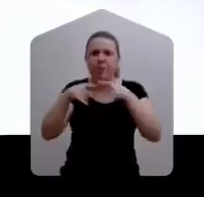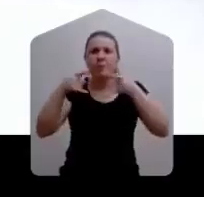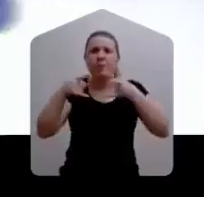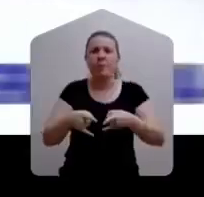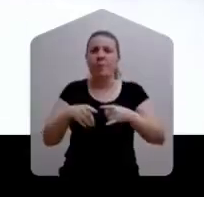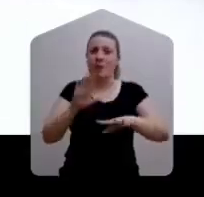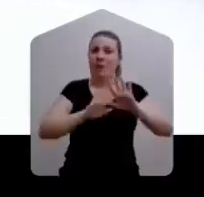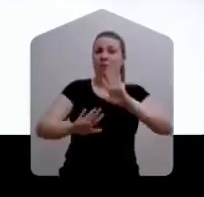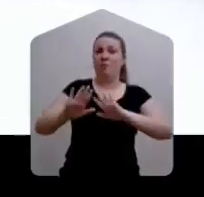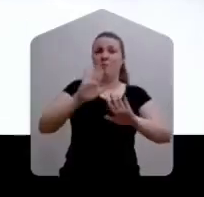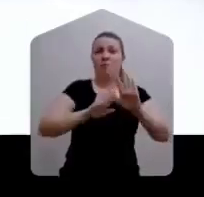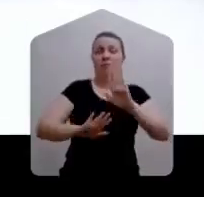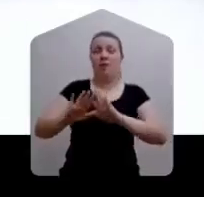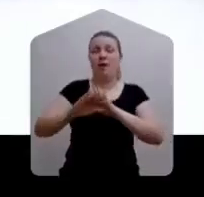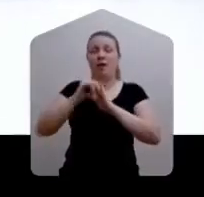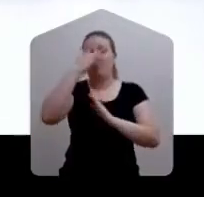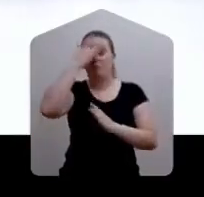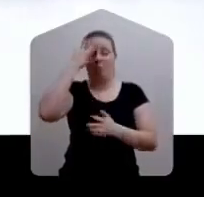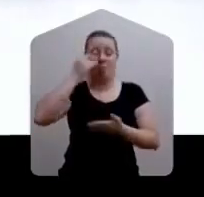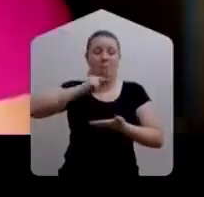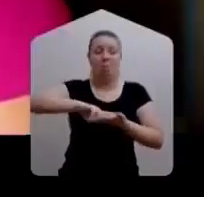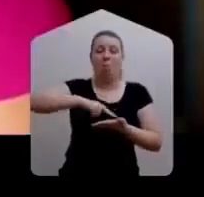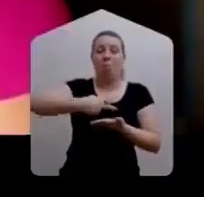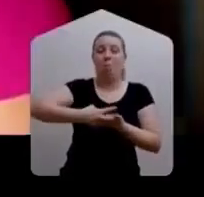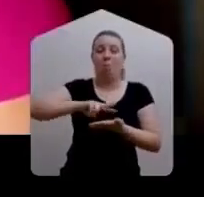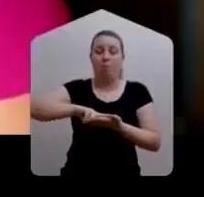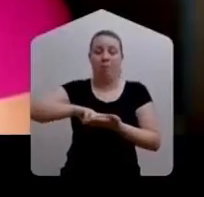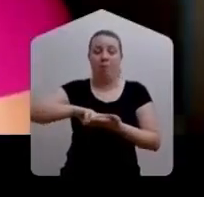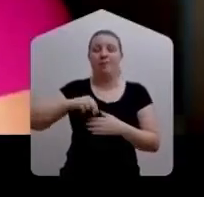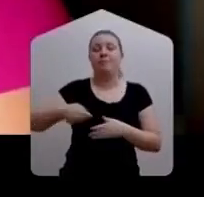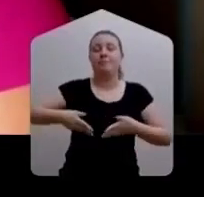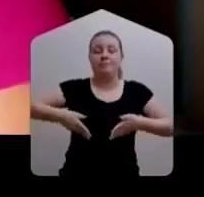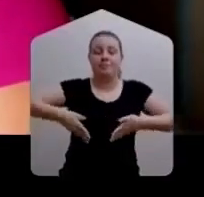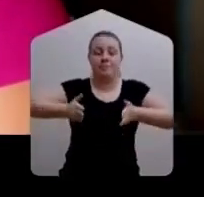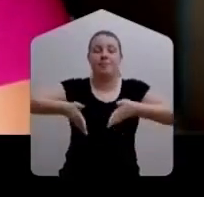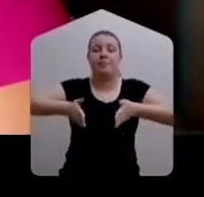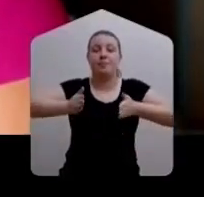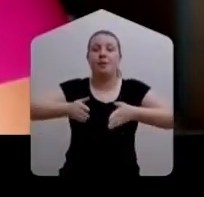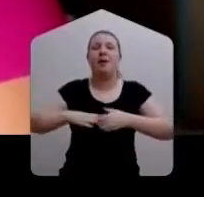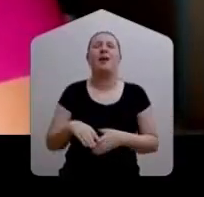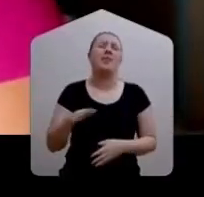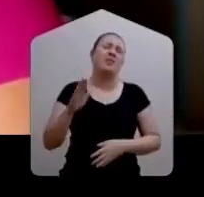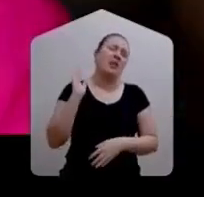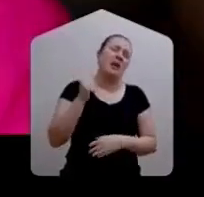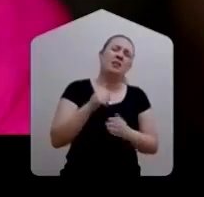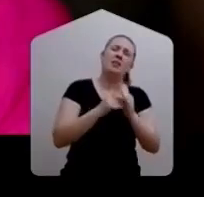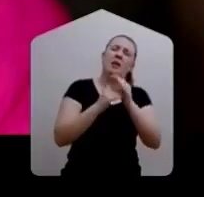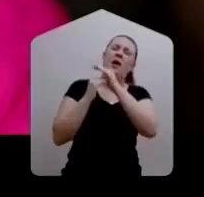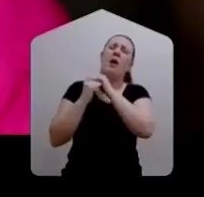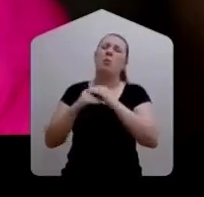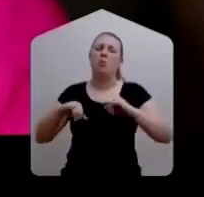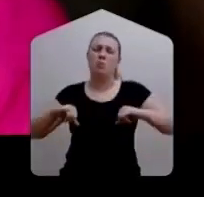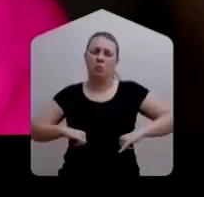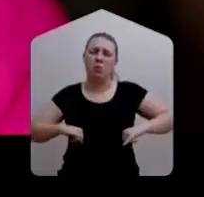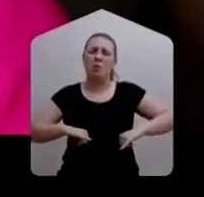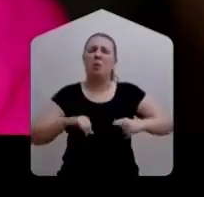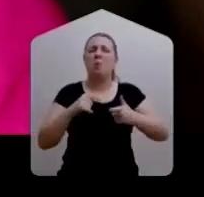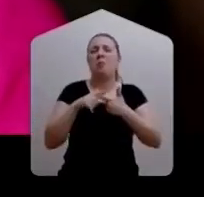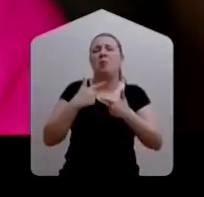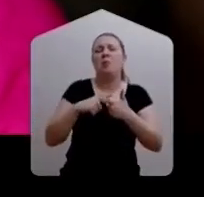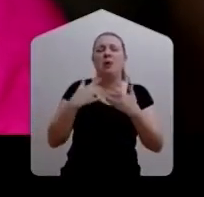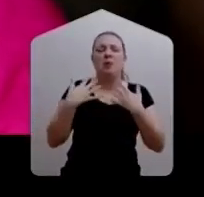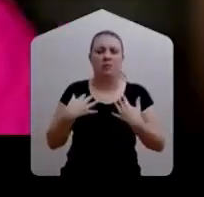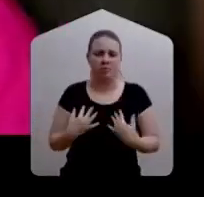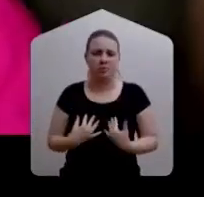para evitar que pacientes fiquem nos corredores. Está com 5 anos que eu vinha sofrendo da hérnia de disco, né? Graças a Deus, esse ano eu consegui